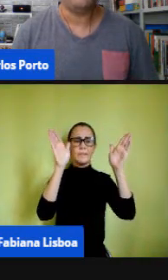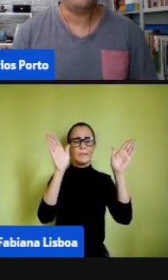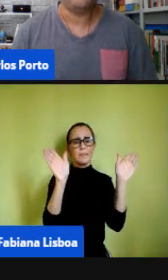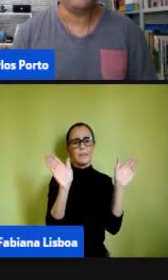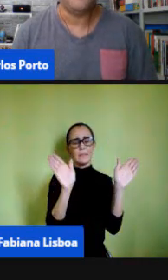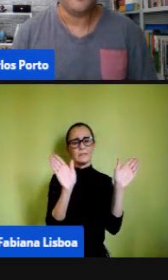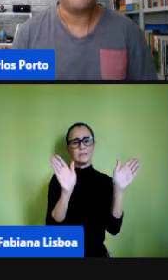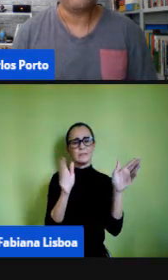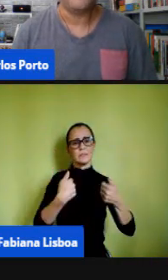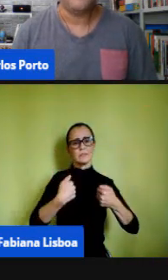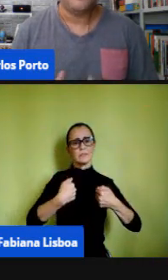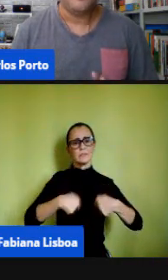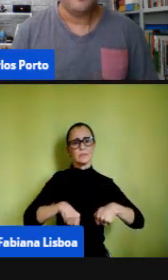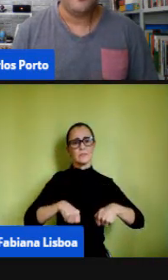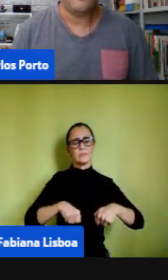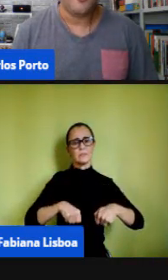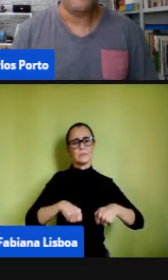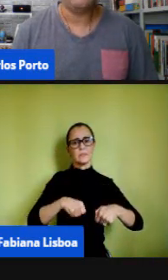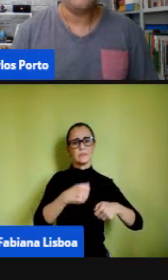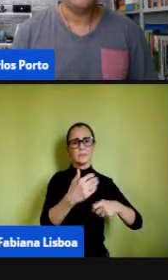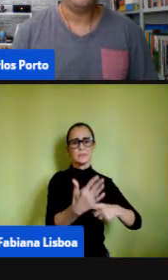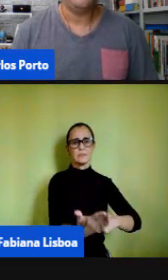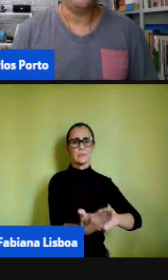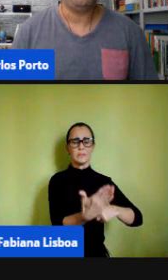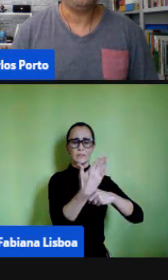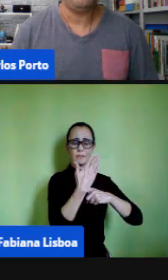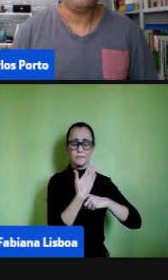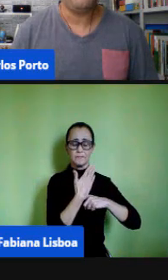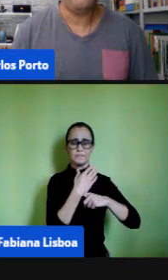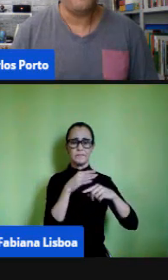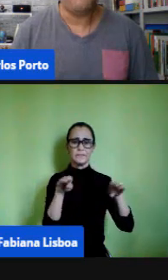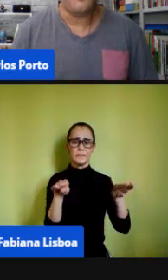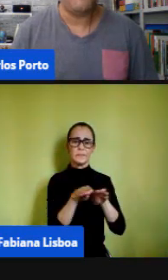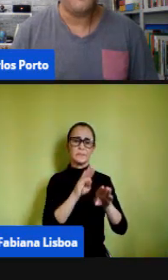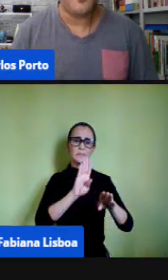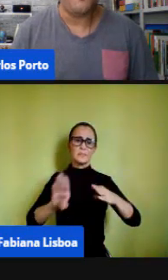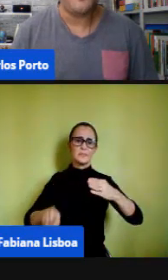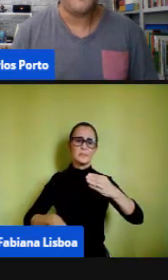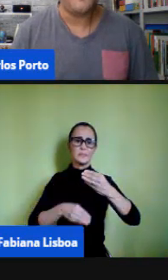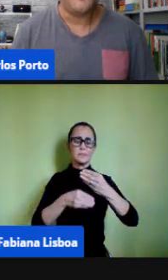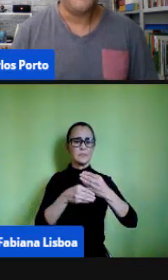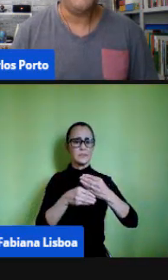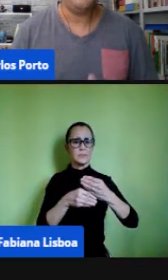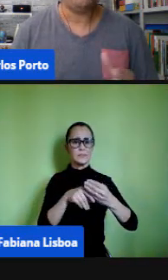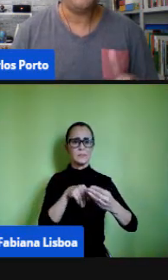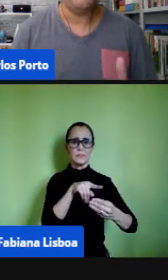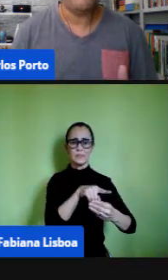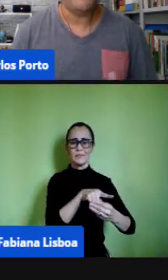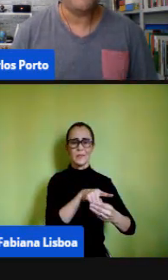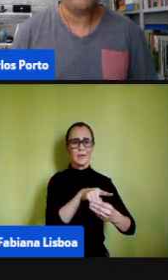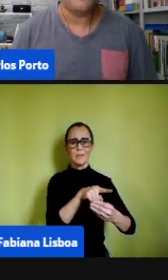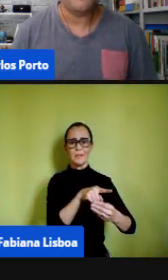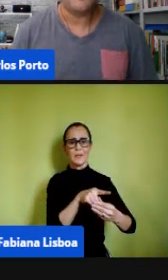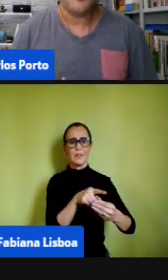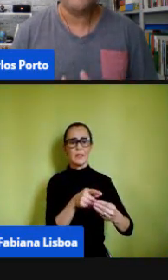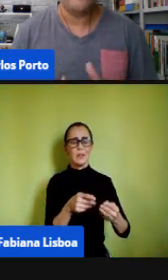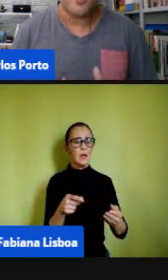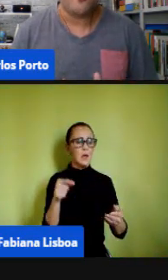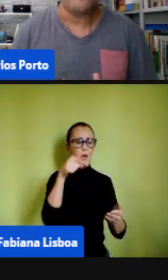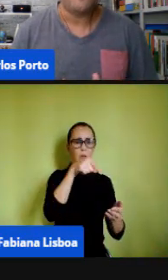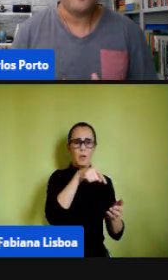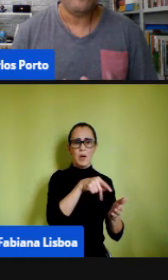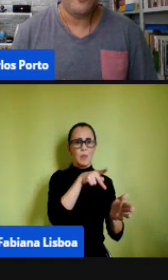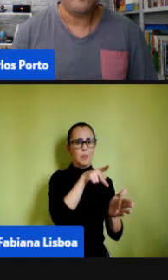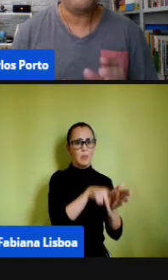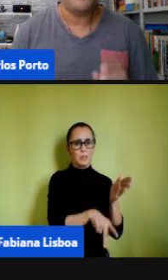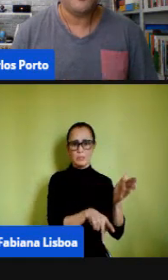que pode nos auxiliar. Ressalto que não substitui o plano de aula e nem o planejamento